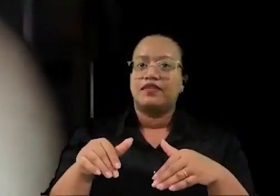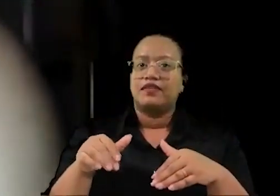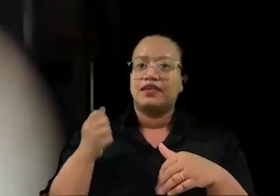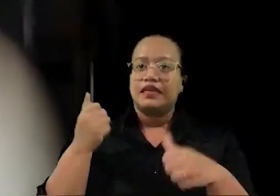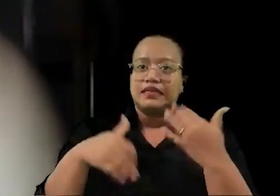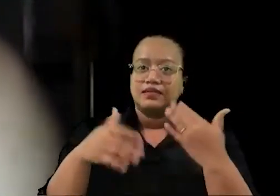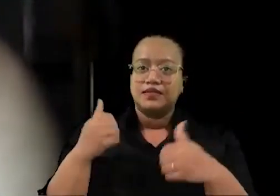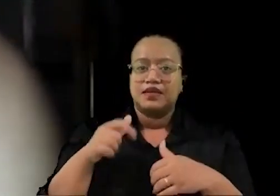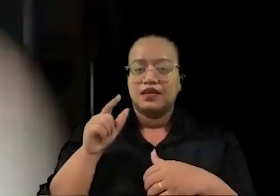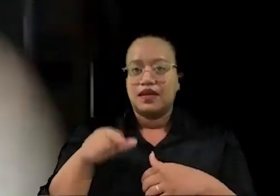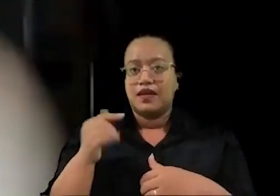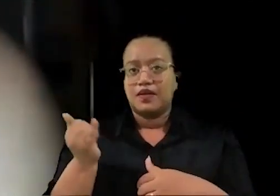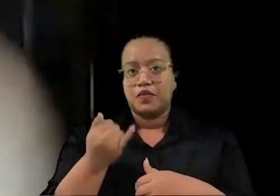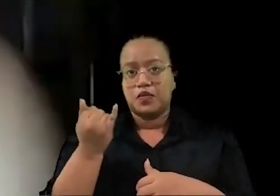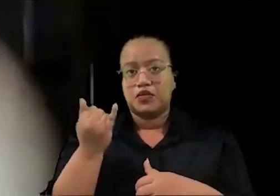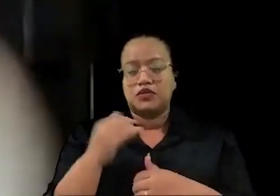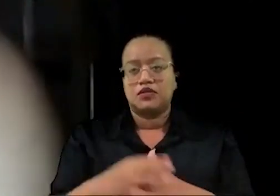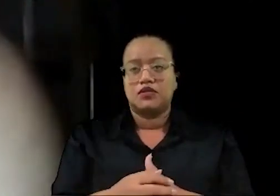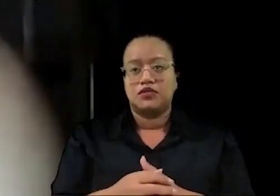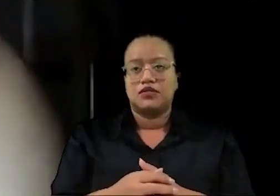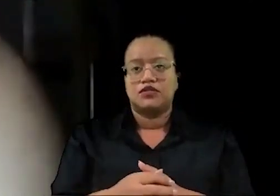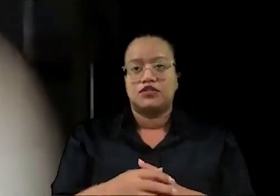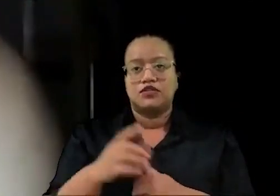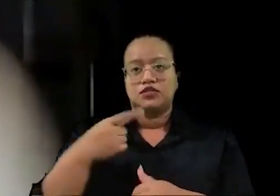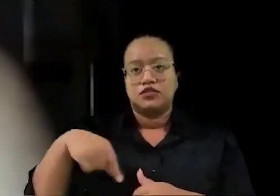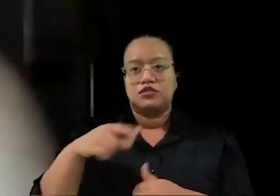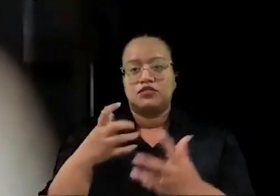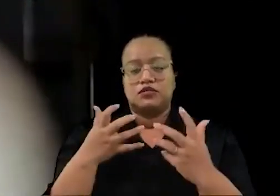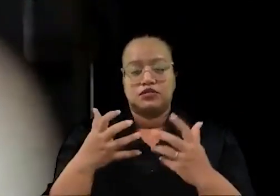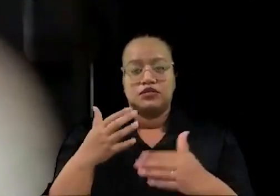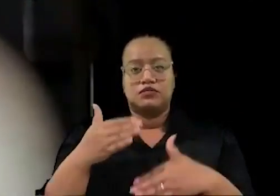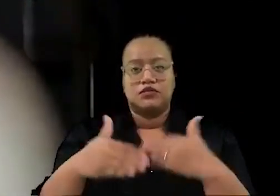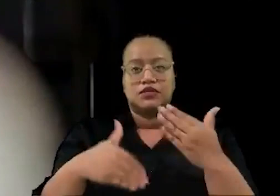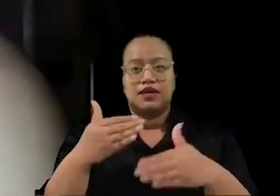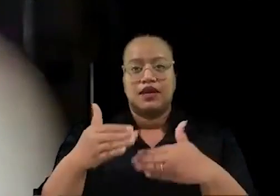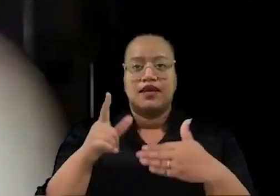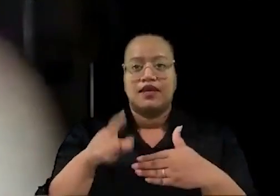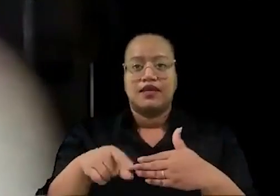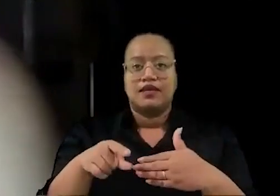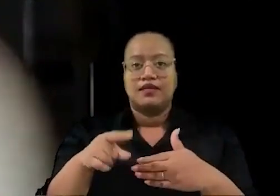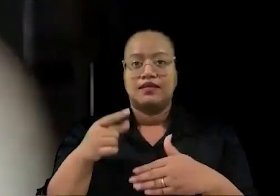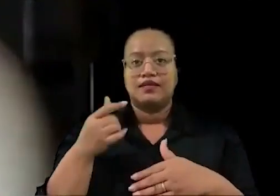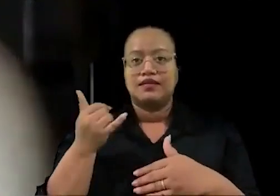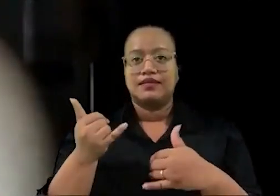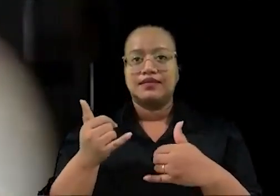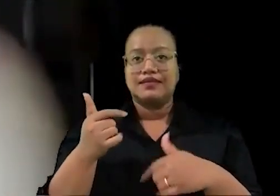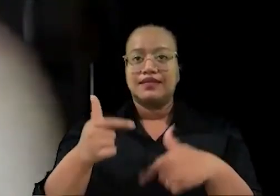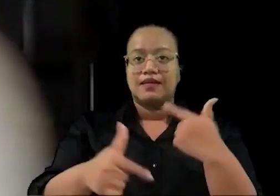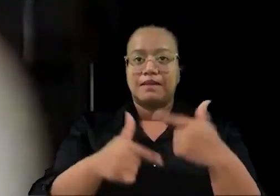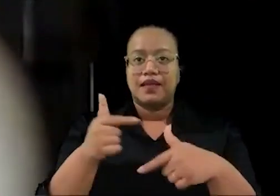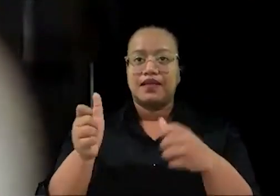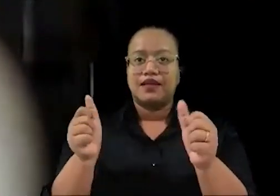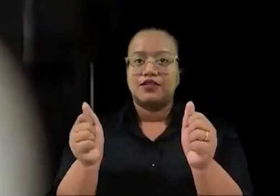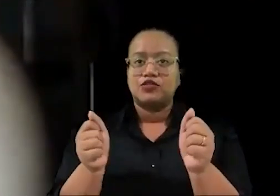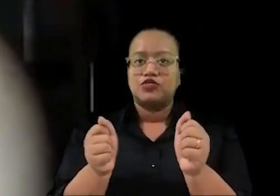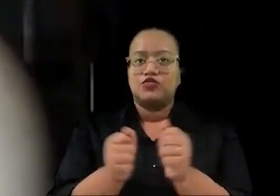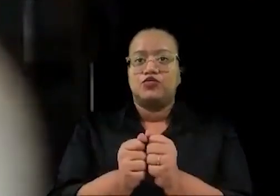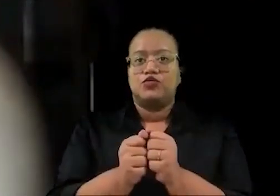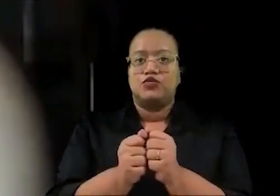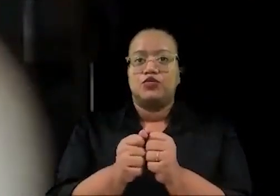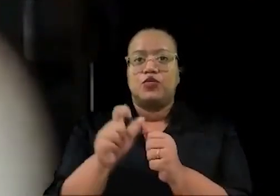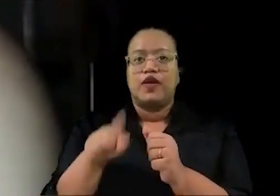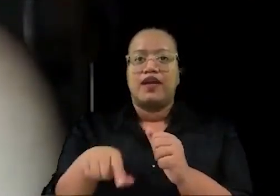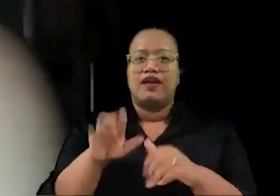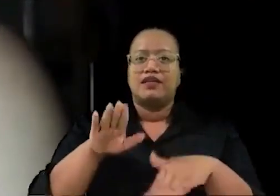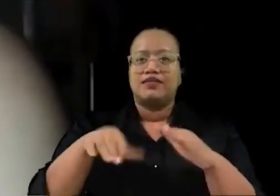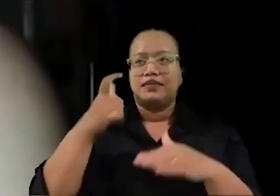espera dar, que é esse de trabalhar muito mais próximos. Uma coisa é o que está no papel, que a gente tem a governança, a rede